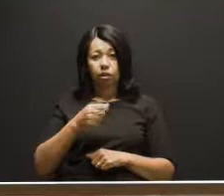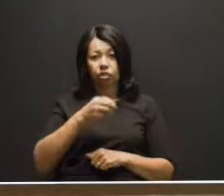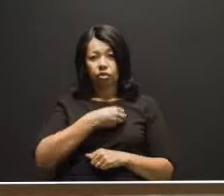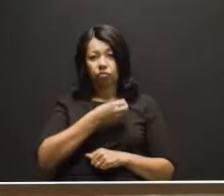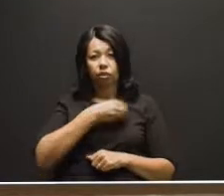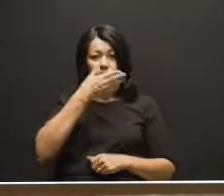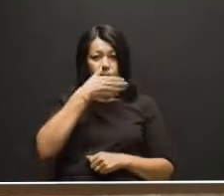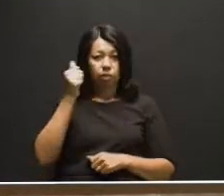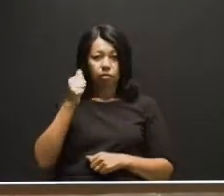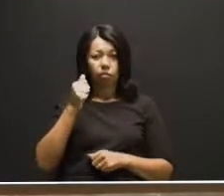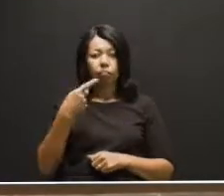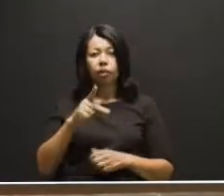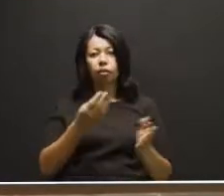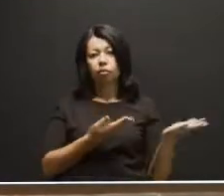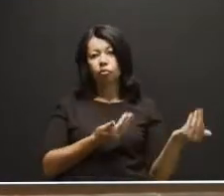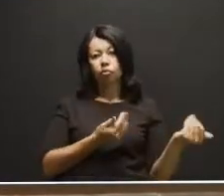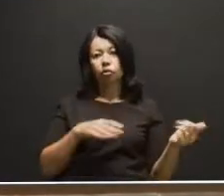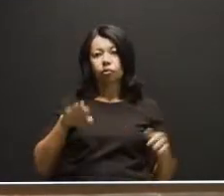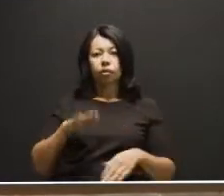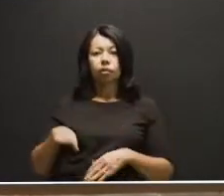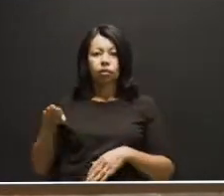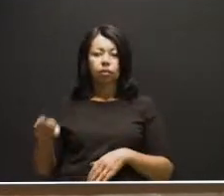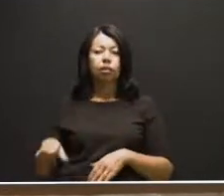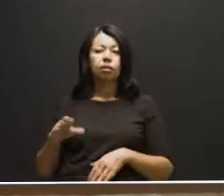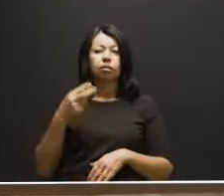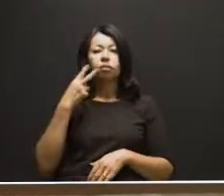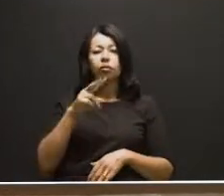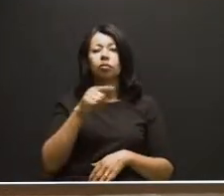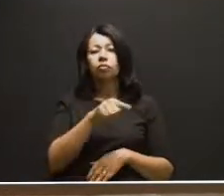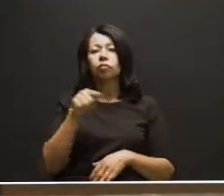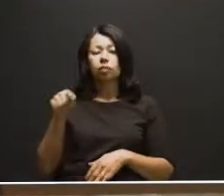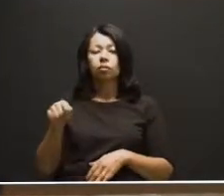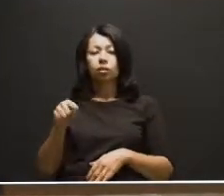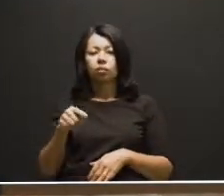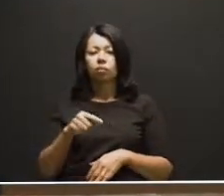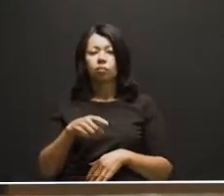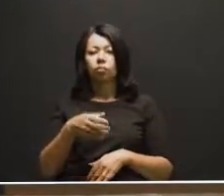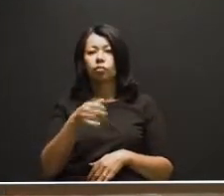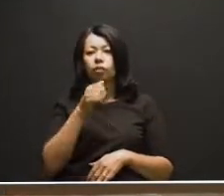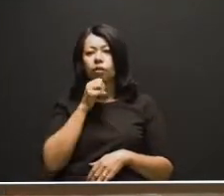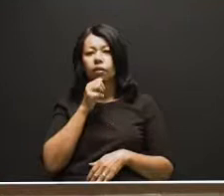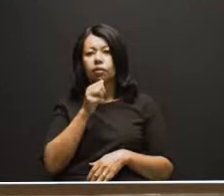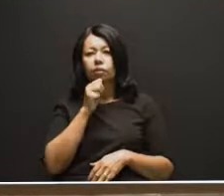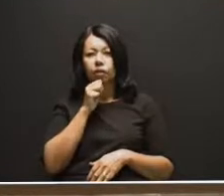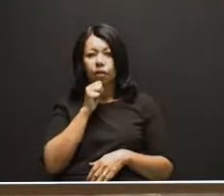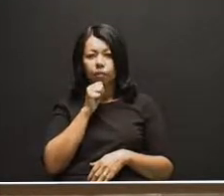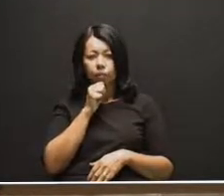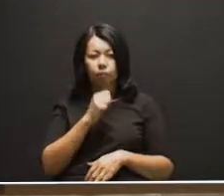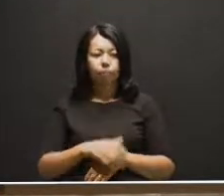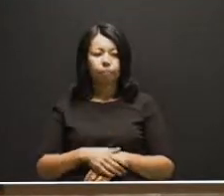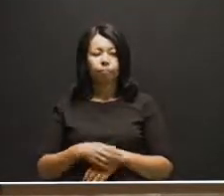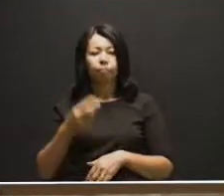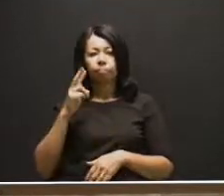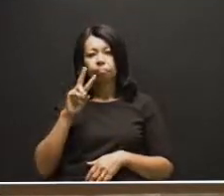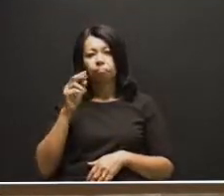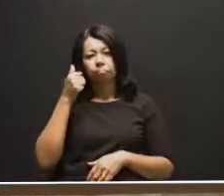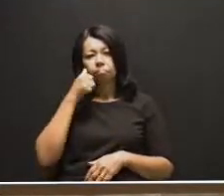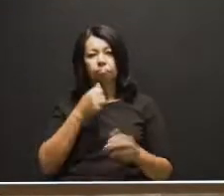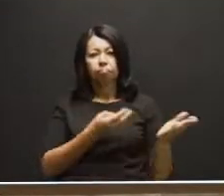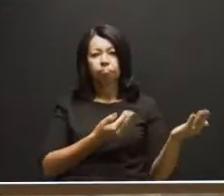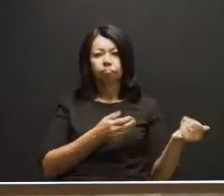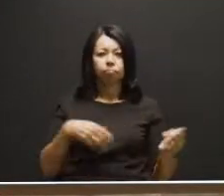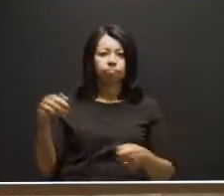jovens nossas crianças e nossos jovens vejam vocês como espelhos veja-se jovens ali que são os campeões